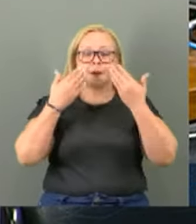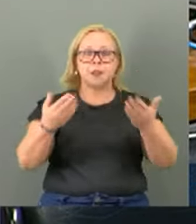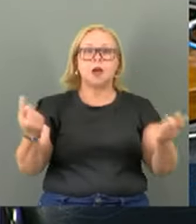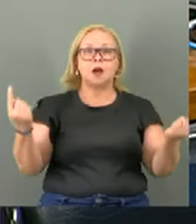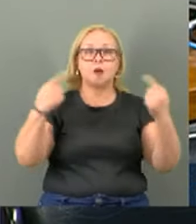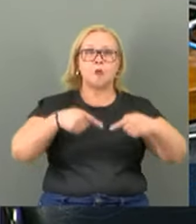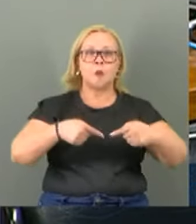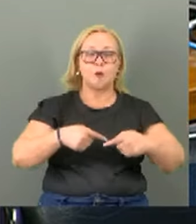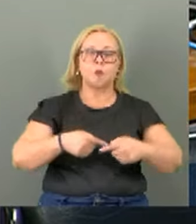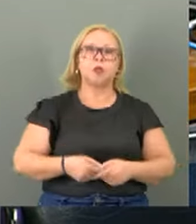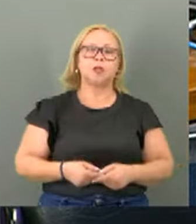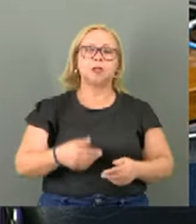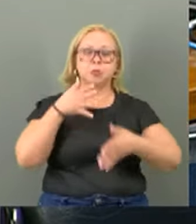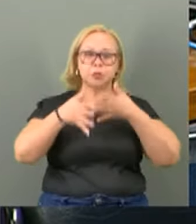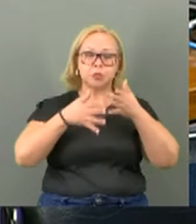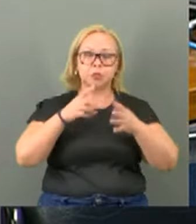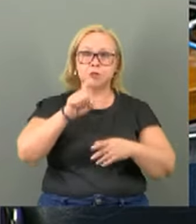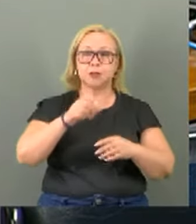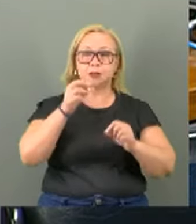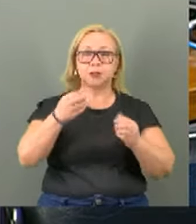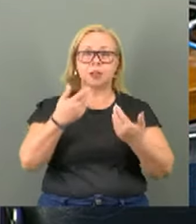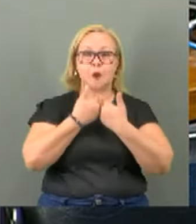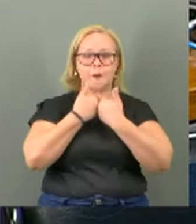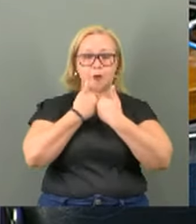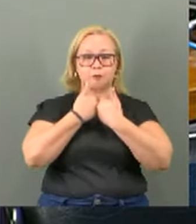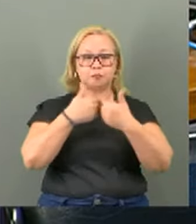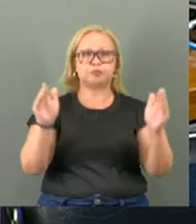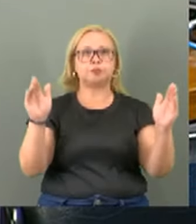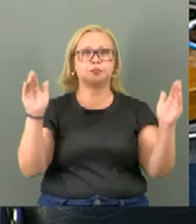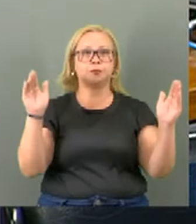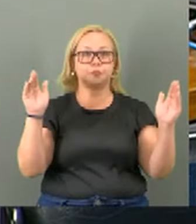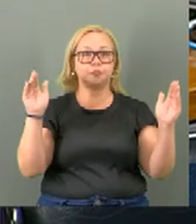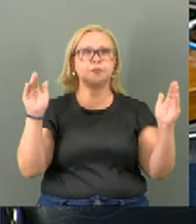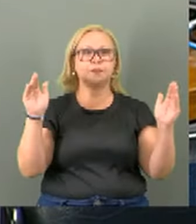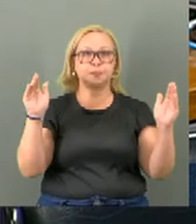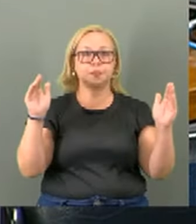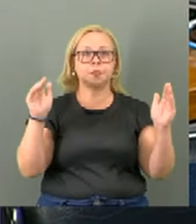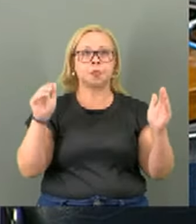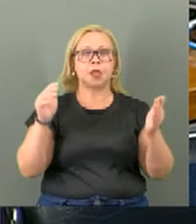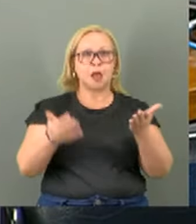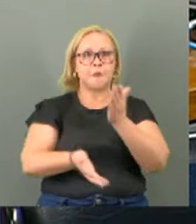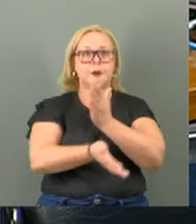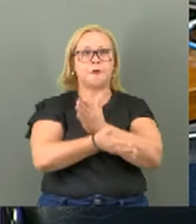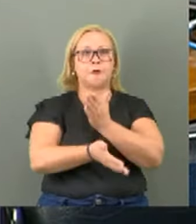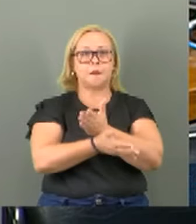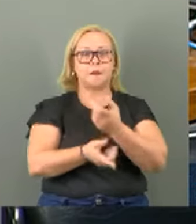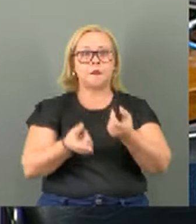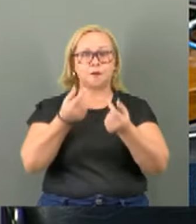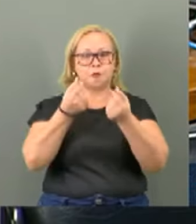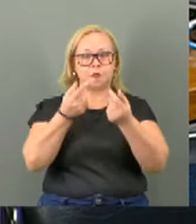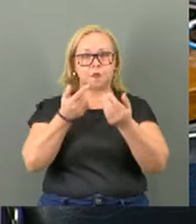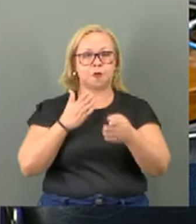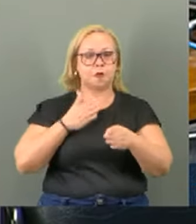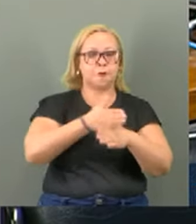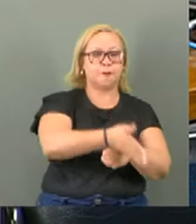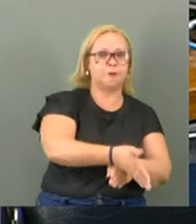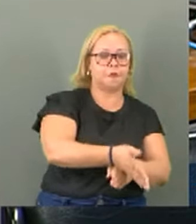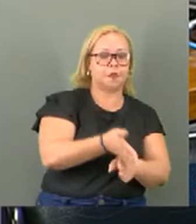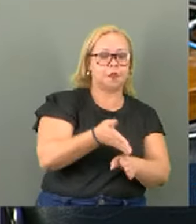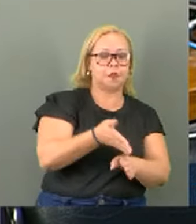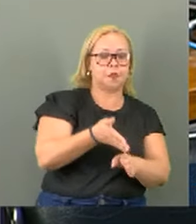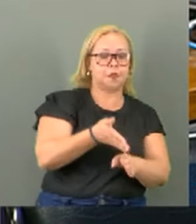legislativa, dizendo que será uma porta escancarada aberta para lavagem de dinheiro e evasão de divisas. Eu pergunto para o senhor,